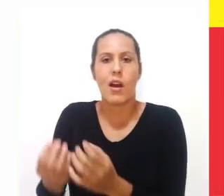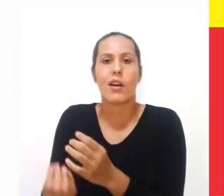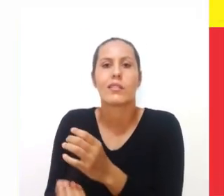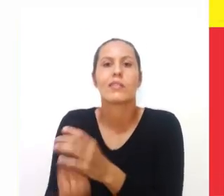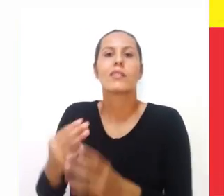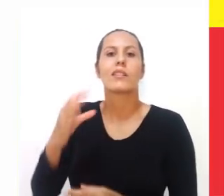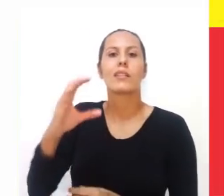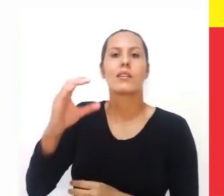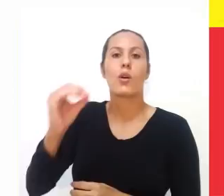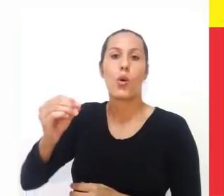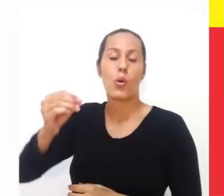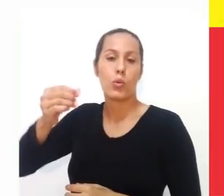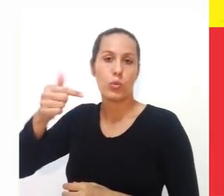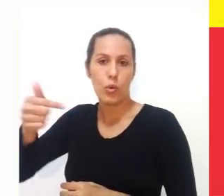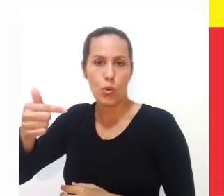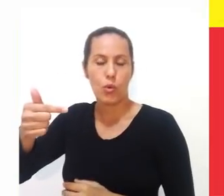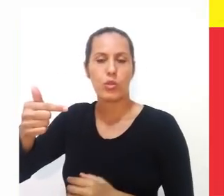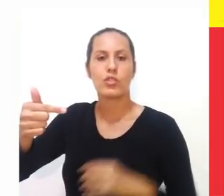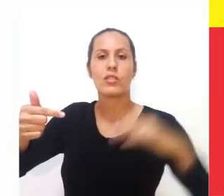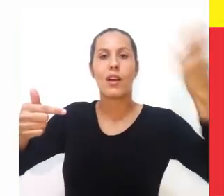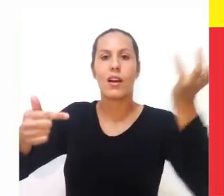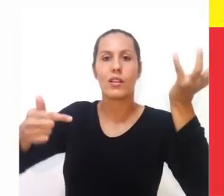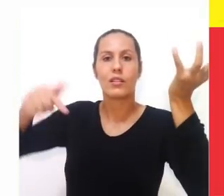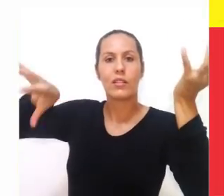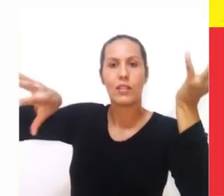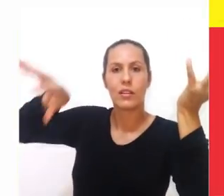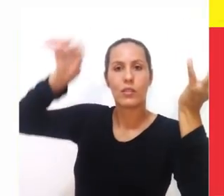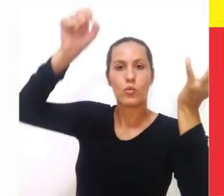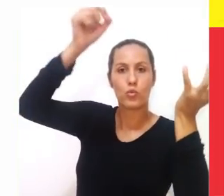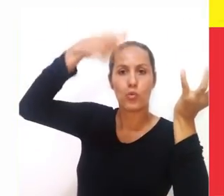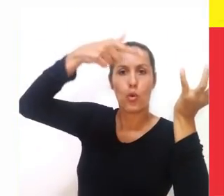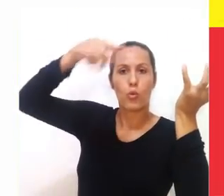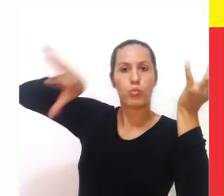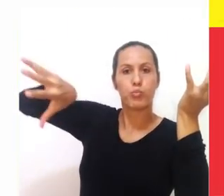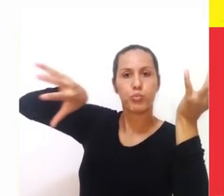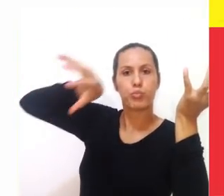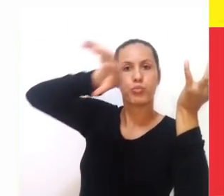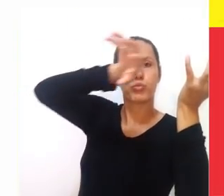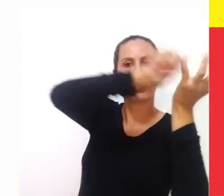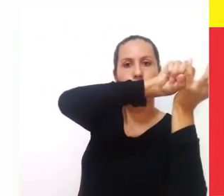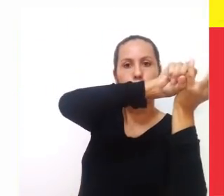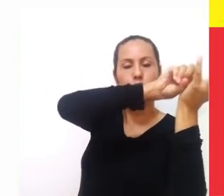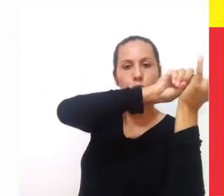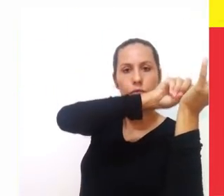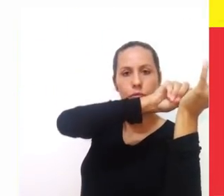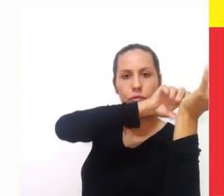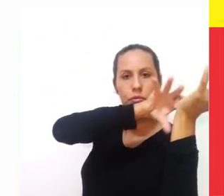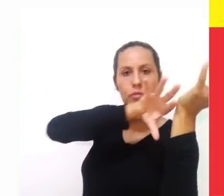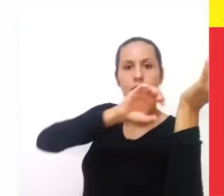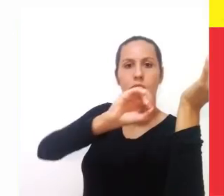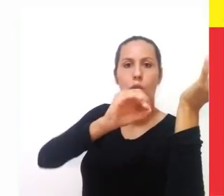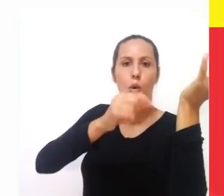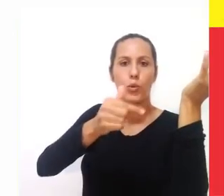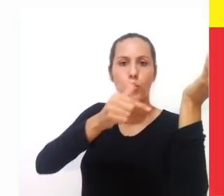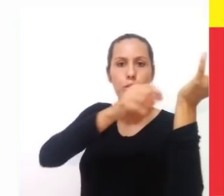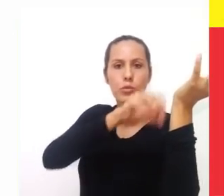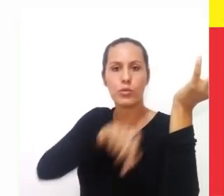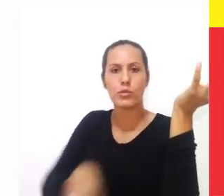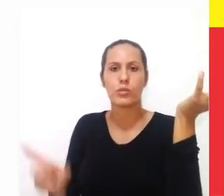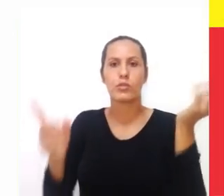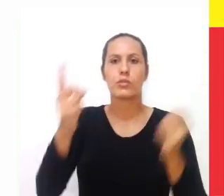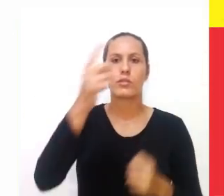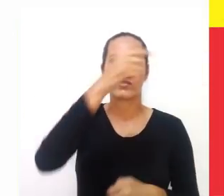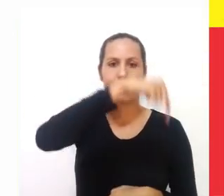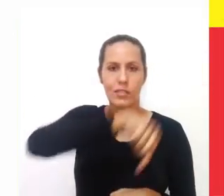produz CO2. CO2 é sintetizado através da fotossíntese, né? Com a presença de luz solar, e volta a